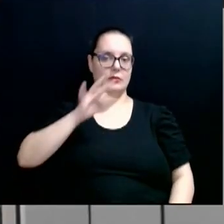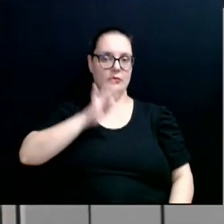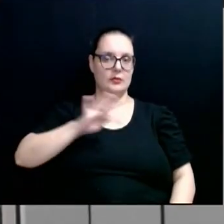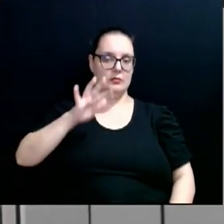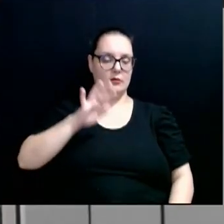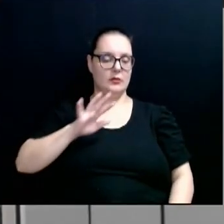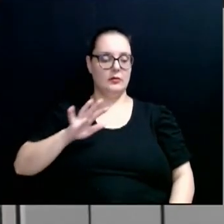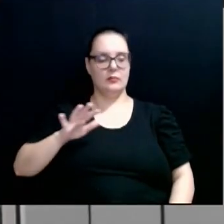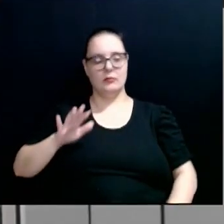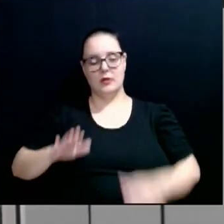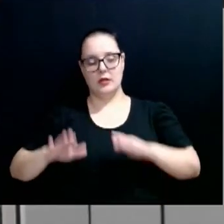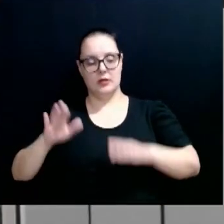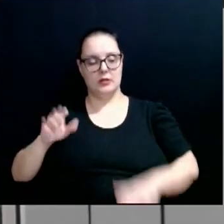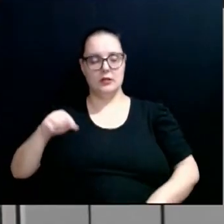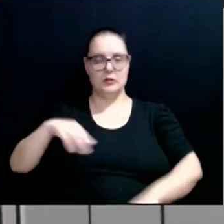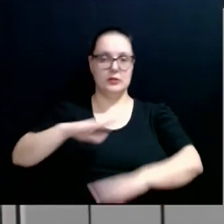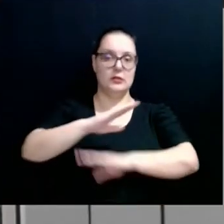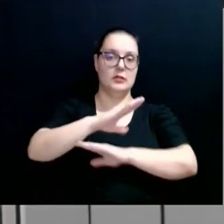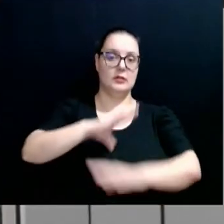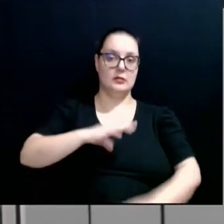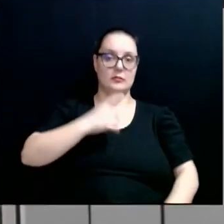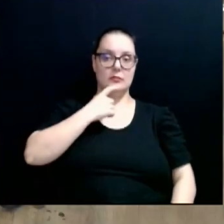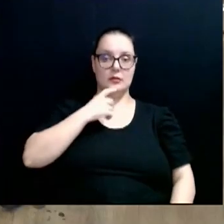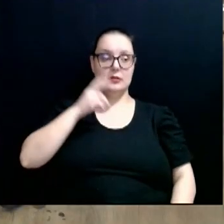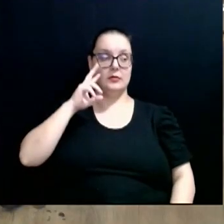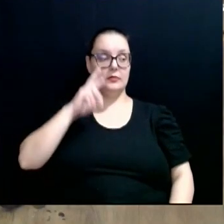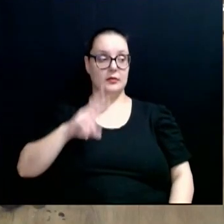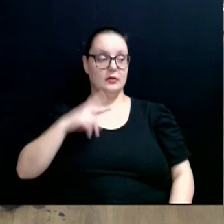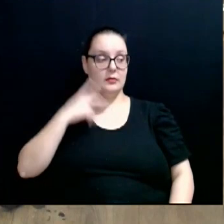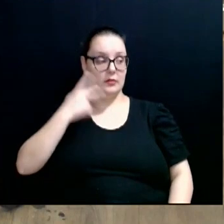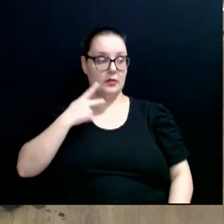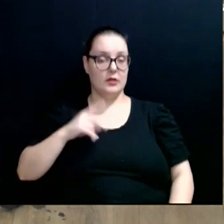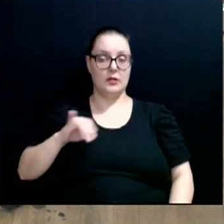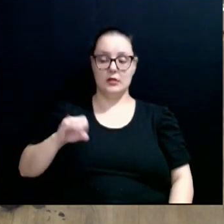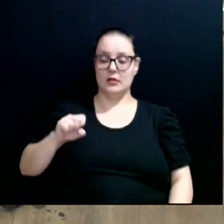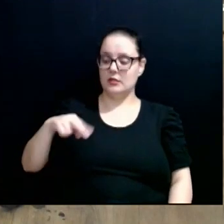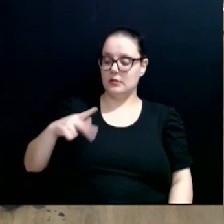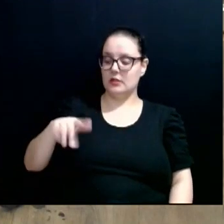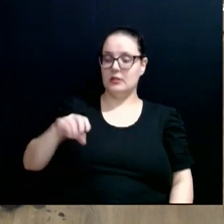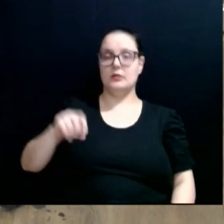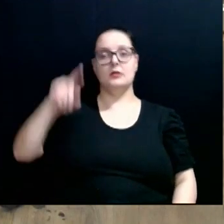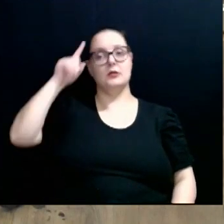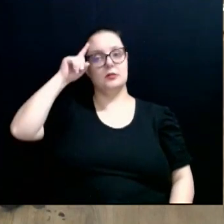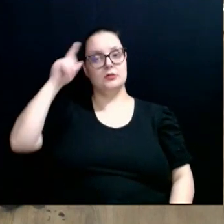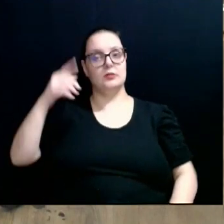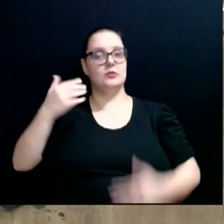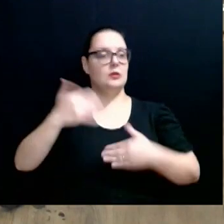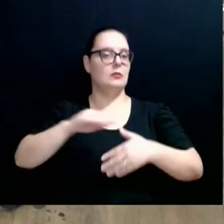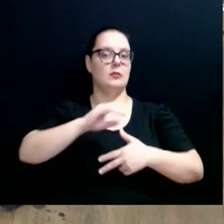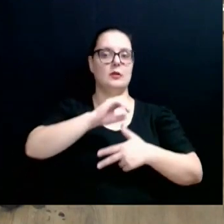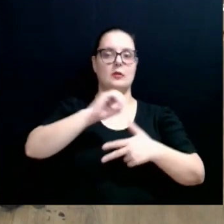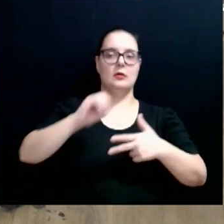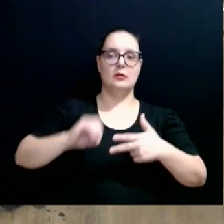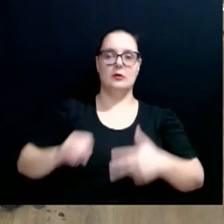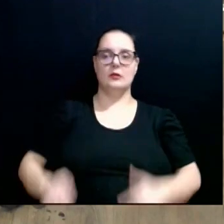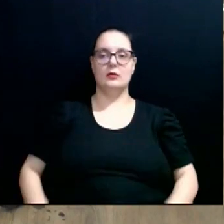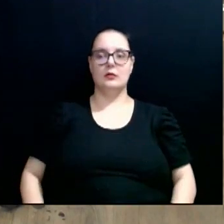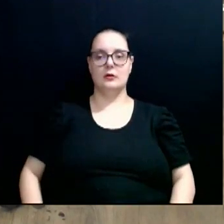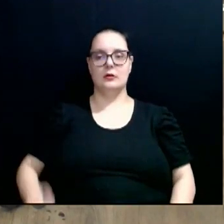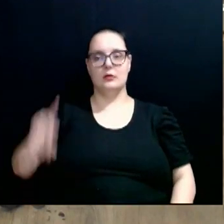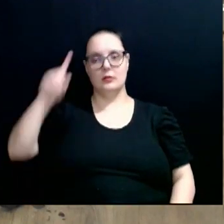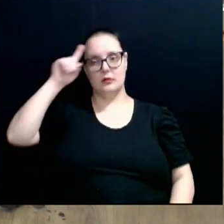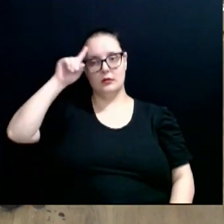na Câmara de Campinas, a gente tem vereador pedindo isenção em dia de prova do Enem, em dia de vestibular, ou para uma parte